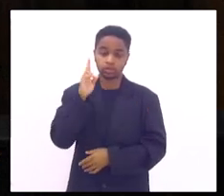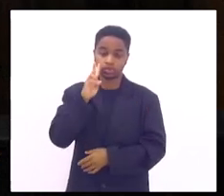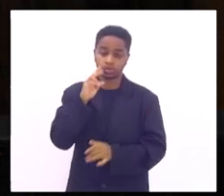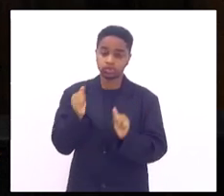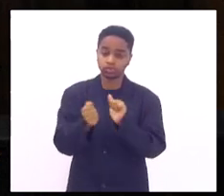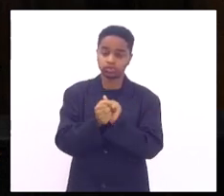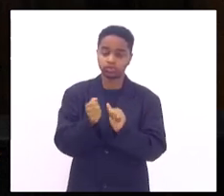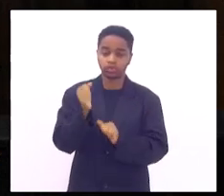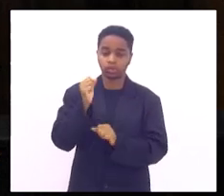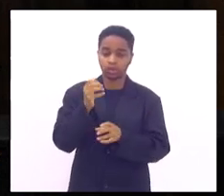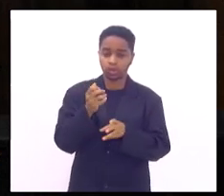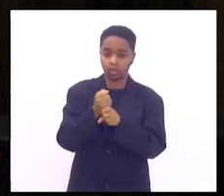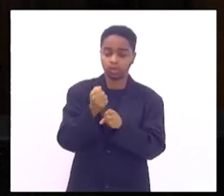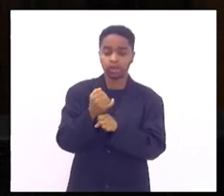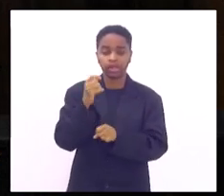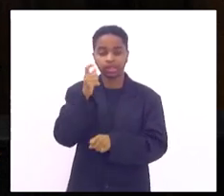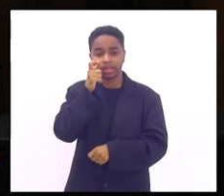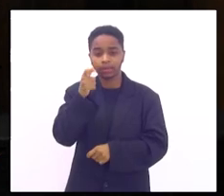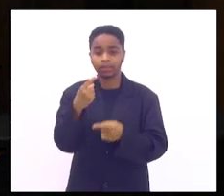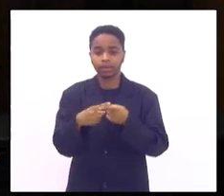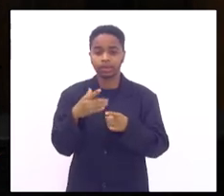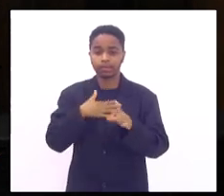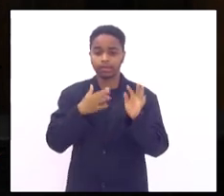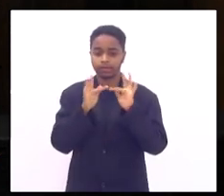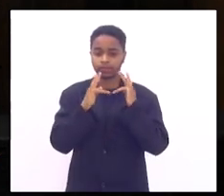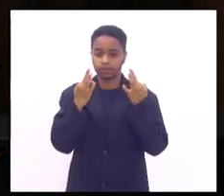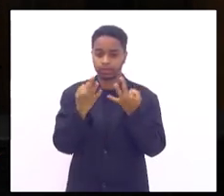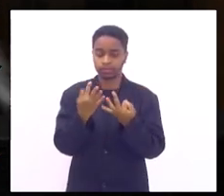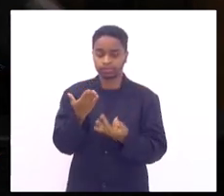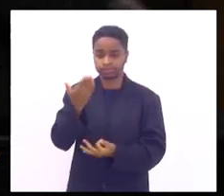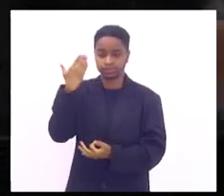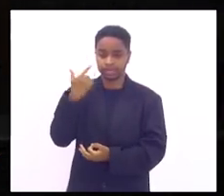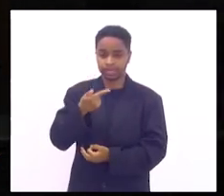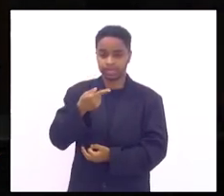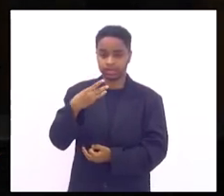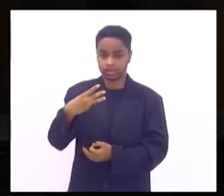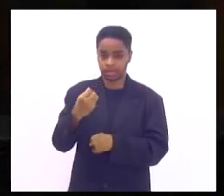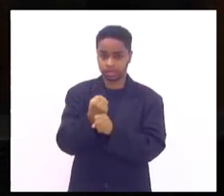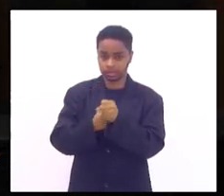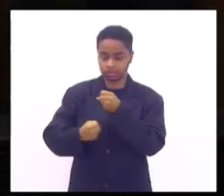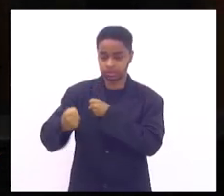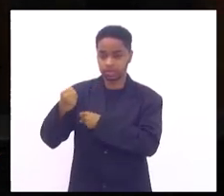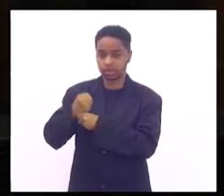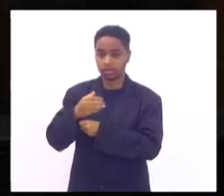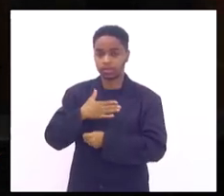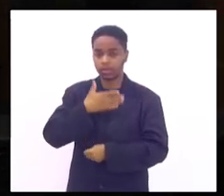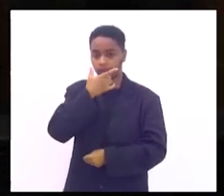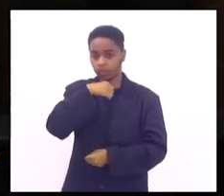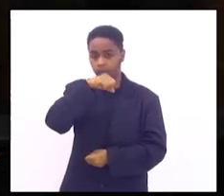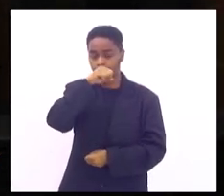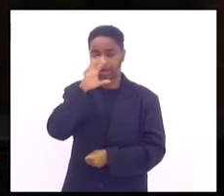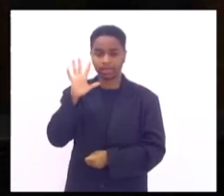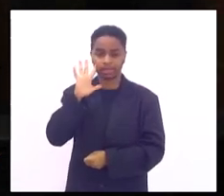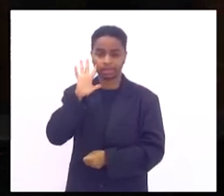é interessante, né? Minha família, há 73 anos atrás, meu pai